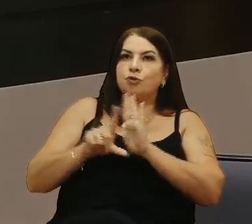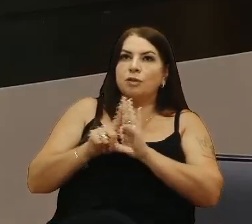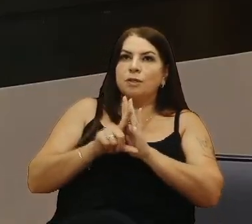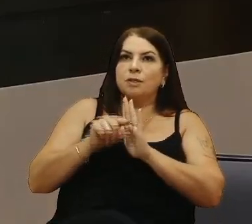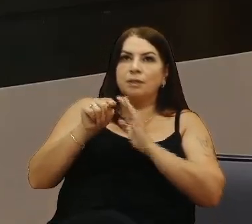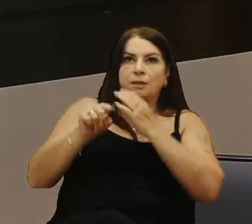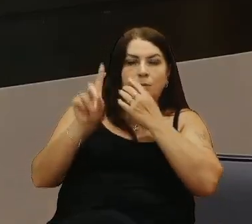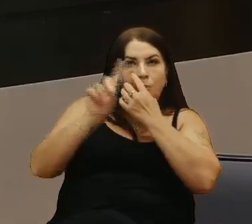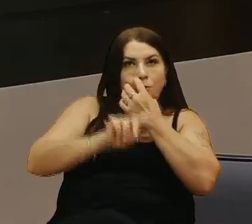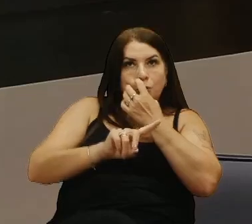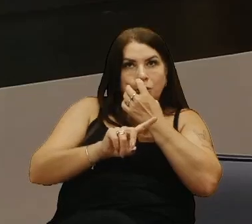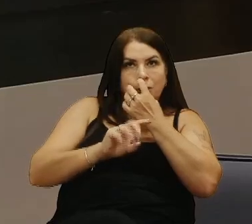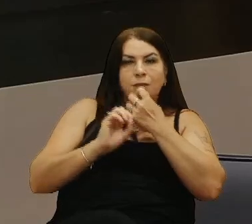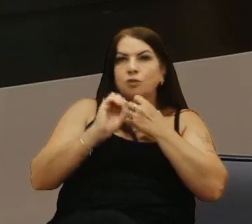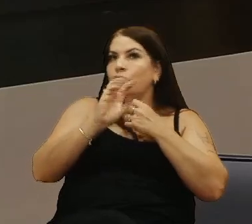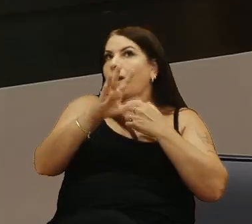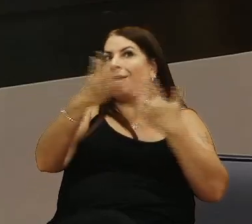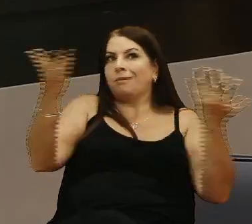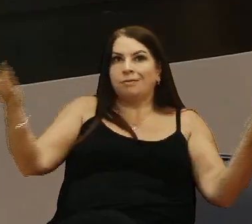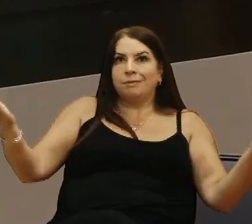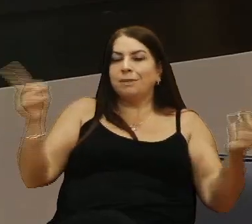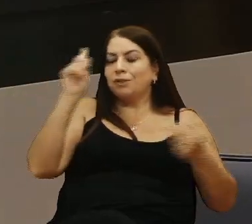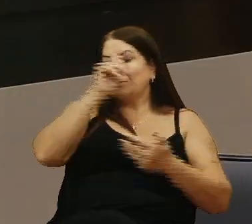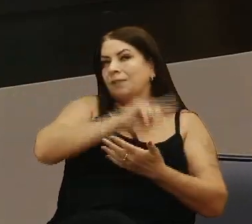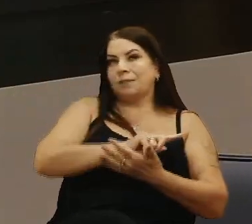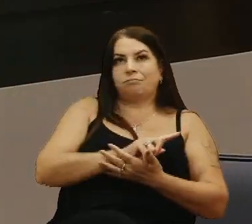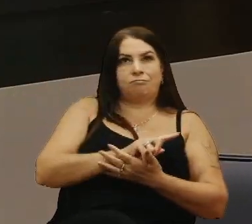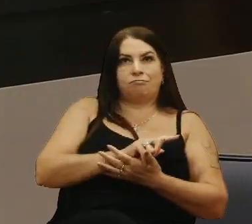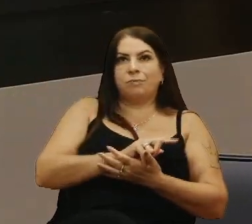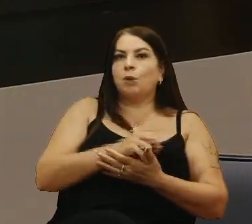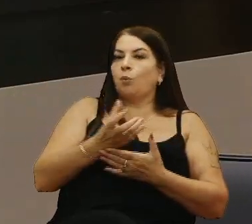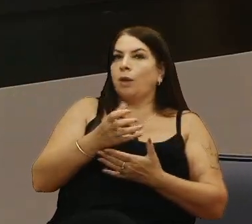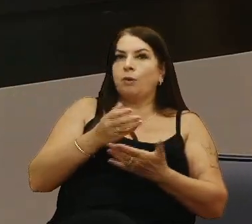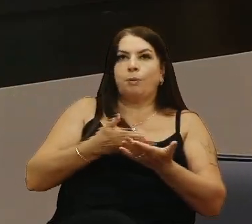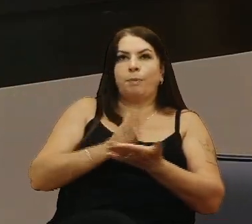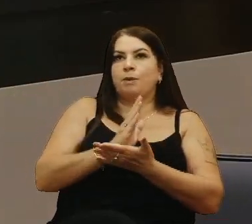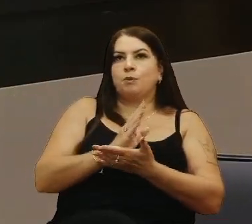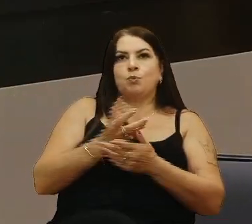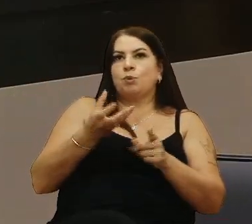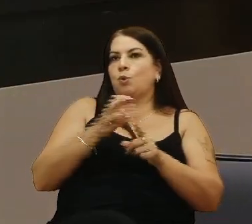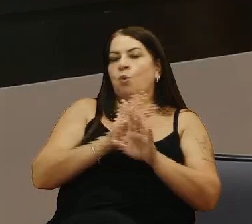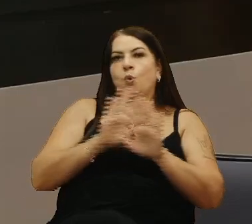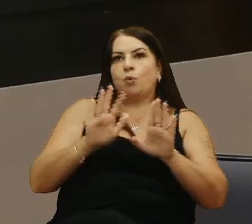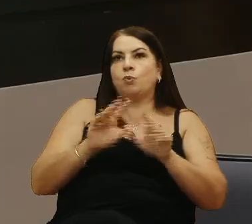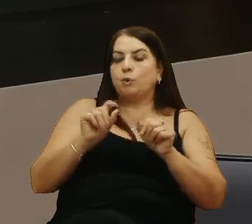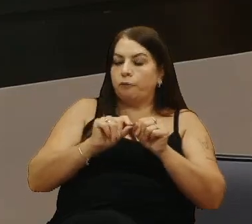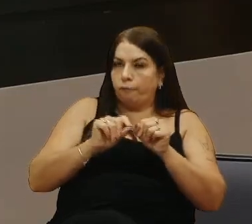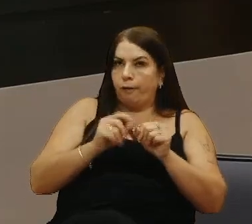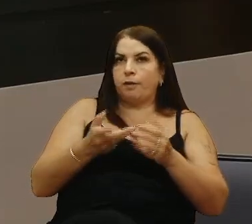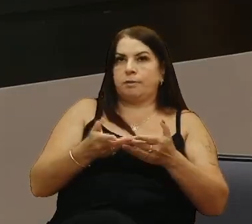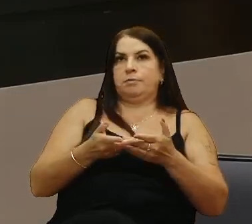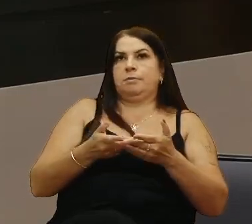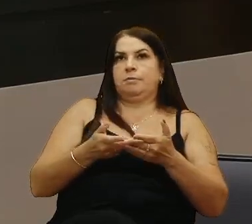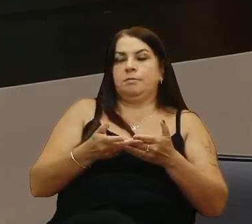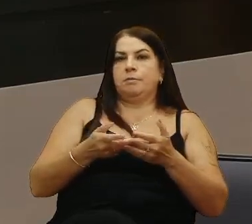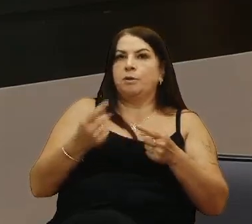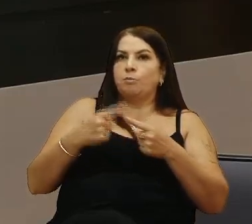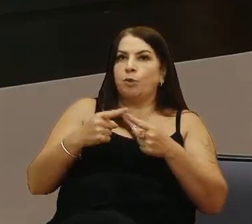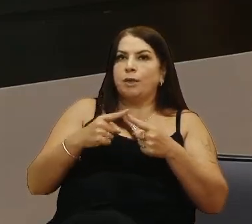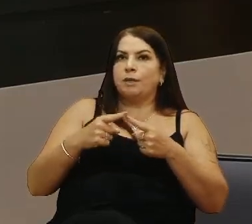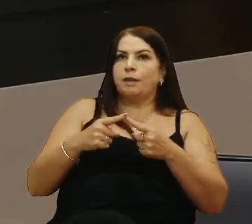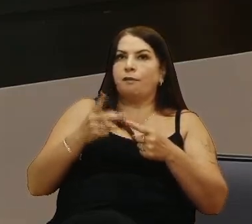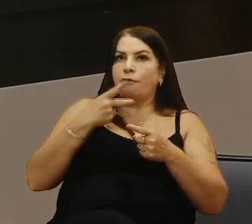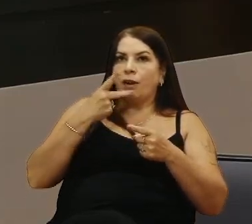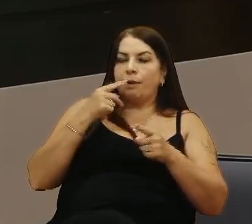aqui, vereadora Rose, e jogar para a torcida, mas é difícil. Eu quero que passe, eu não sou contra isso, eu quero que faça, até porque tem discurso